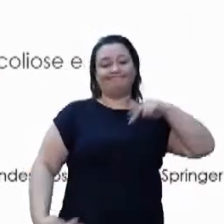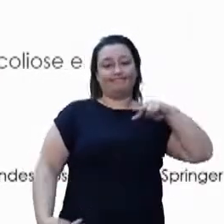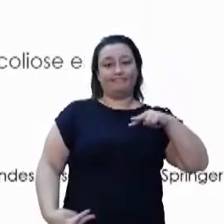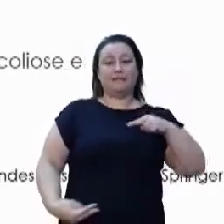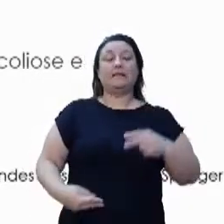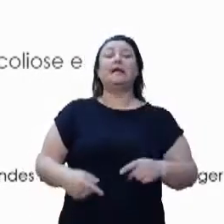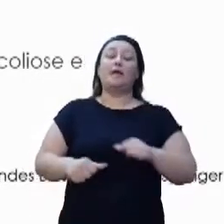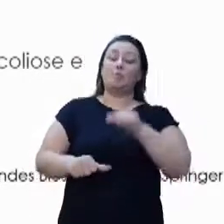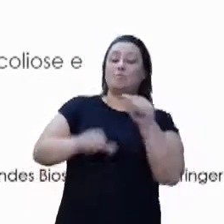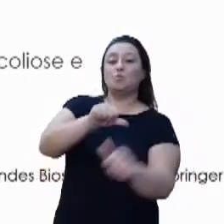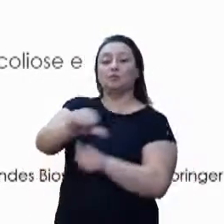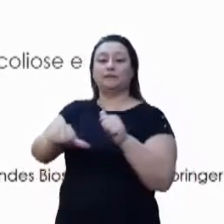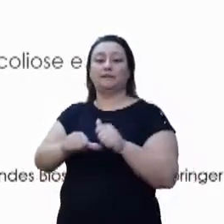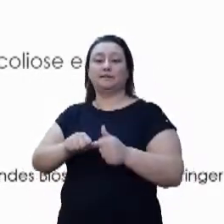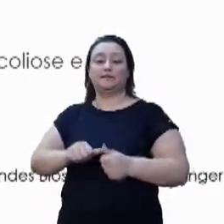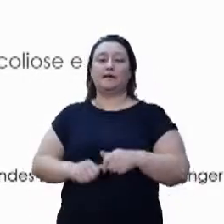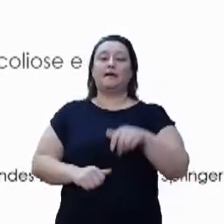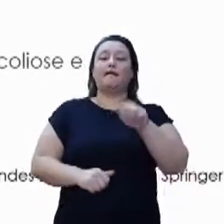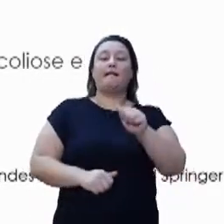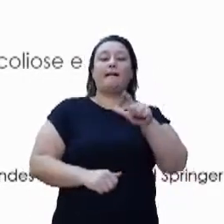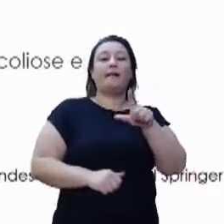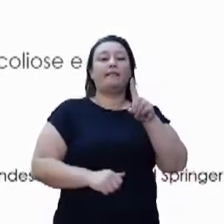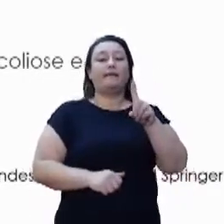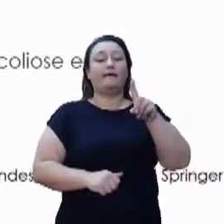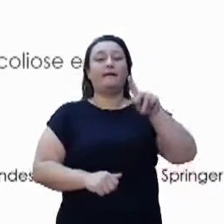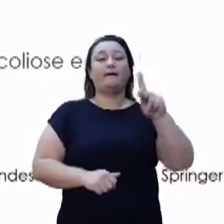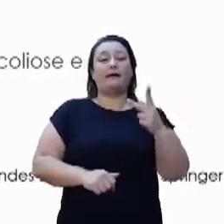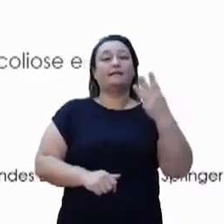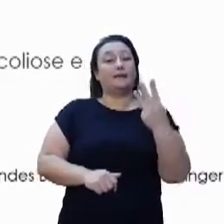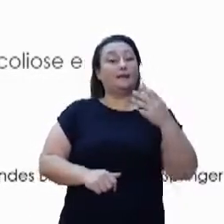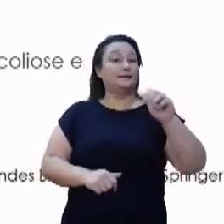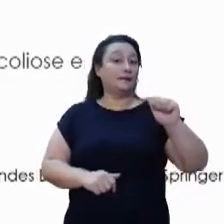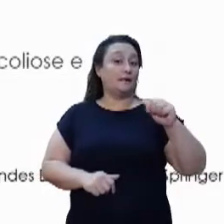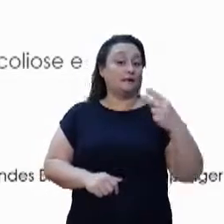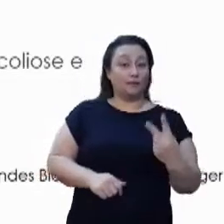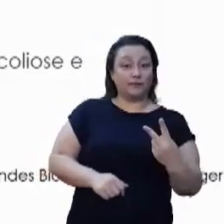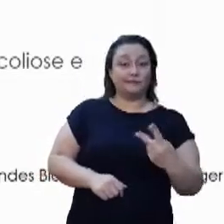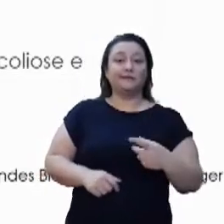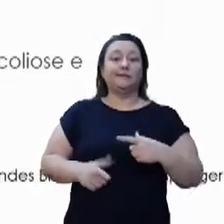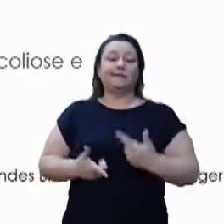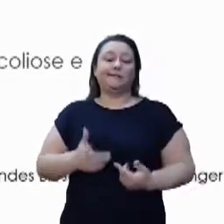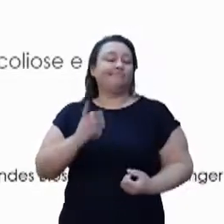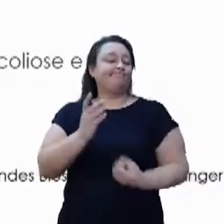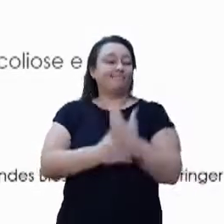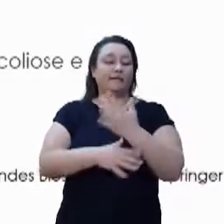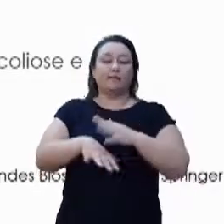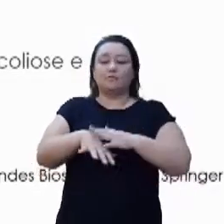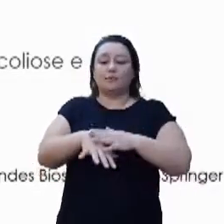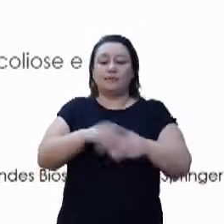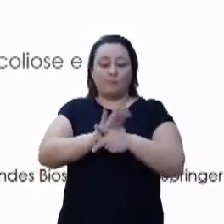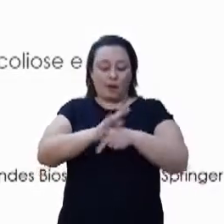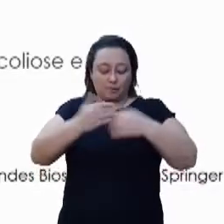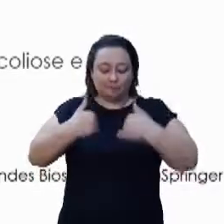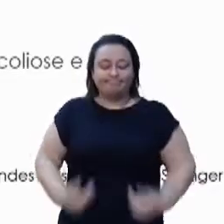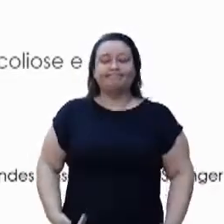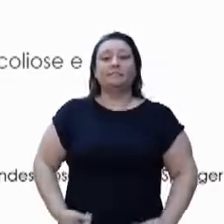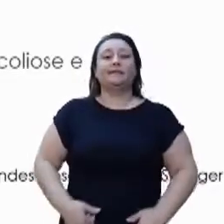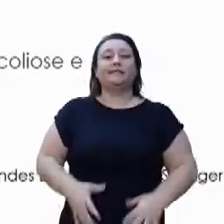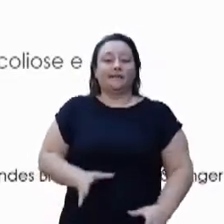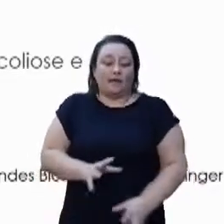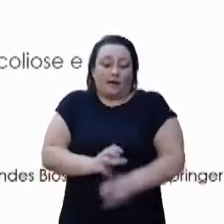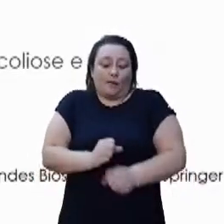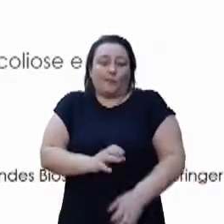uma mutação no gene ALDH3A2, que leva a um R-nato do metabolismo dos ácidos graxos, um acúmulo anormal